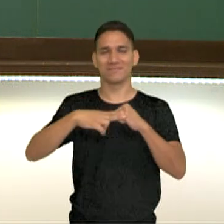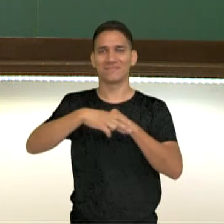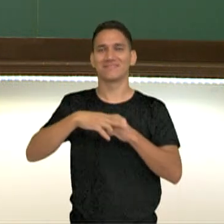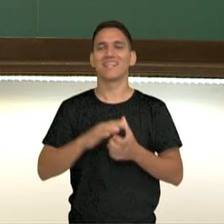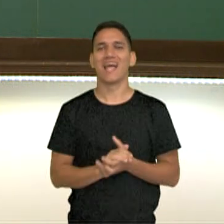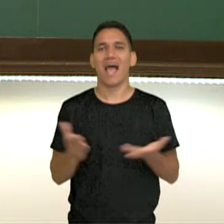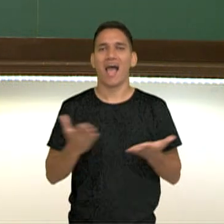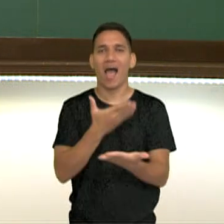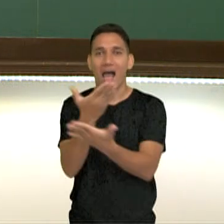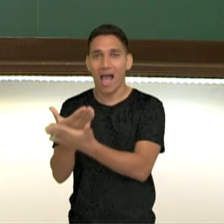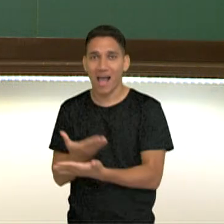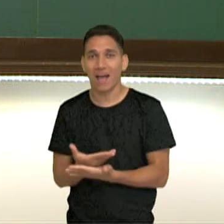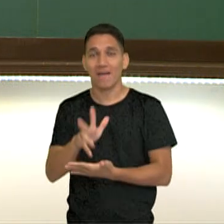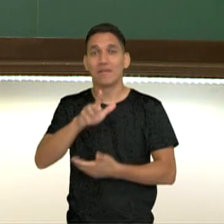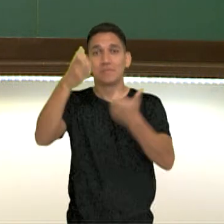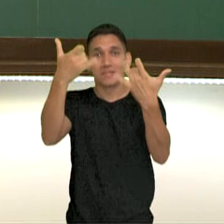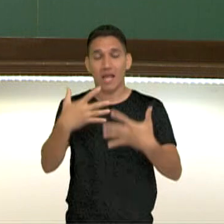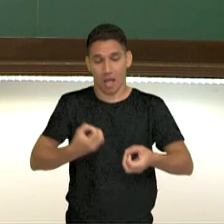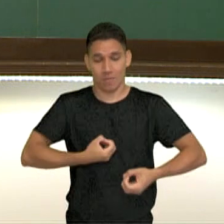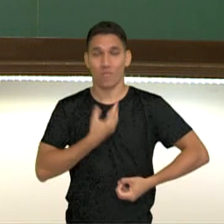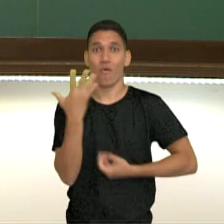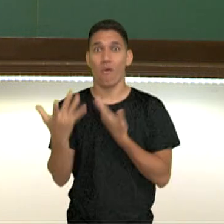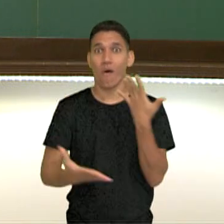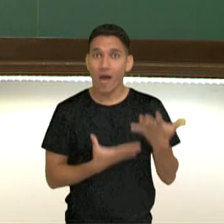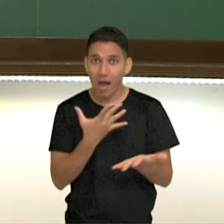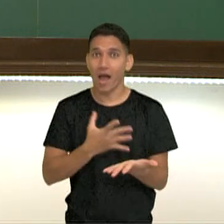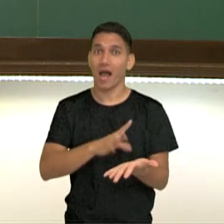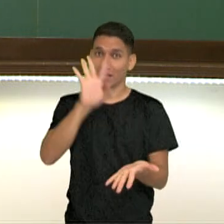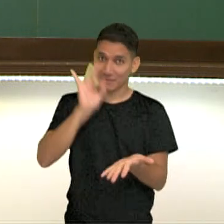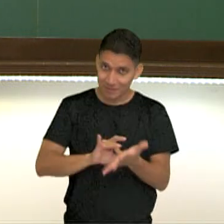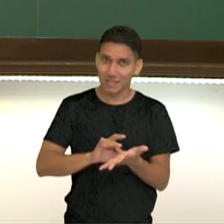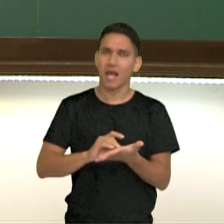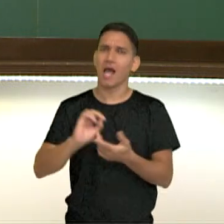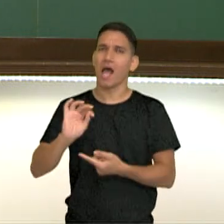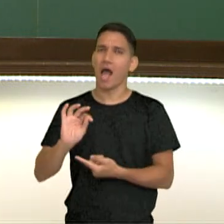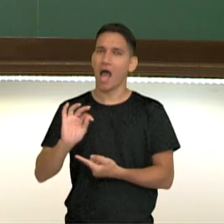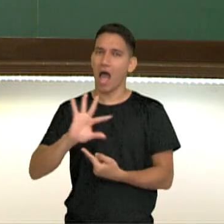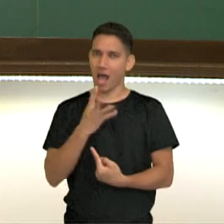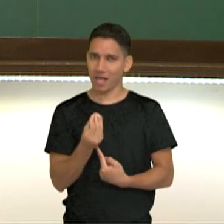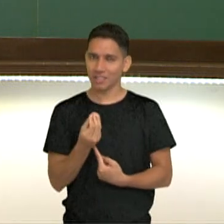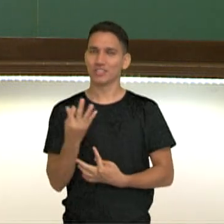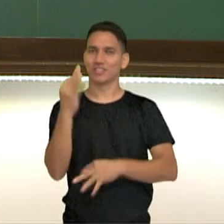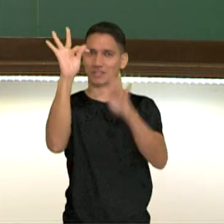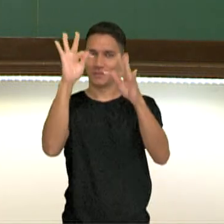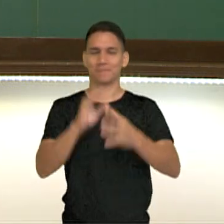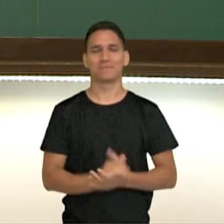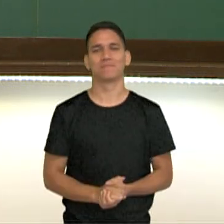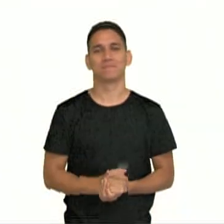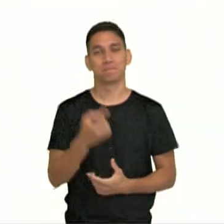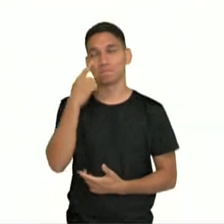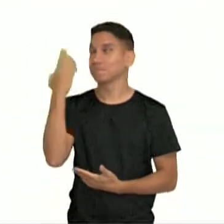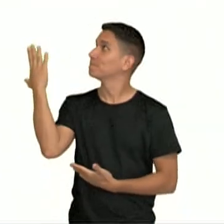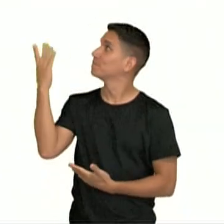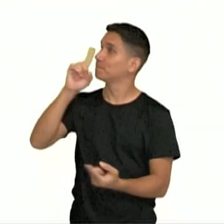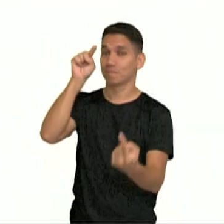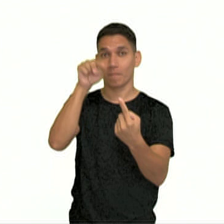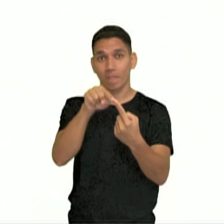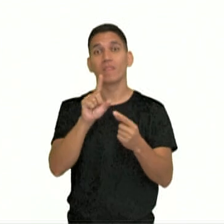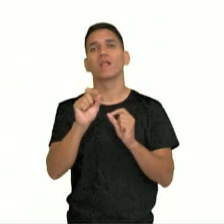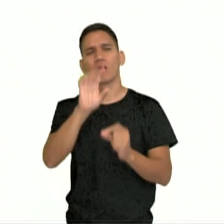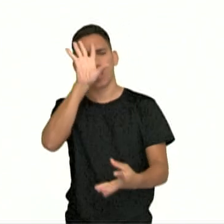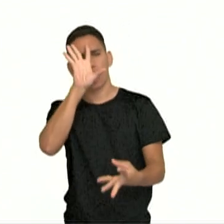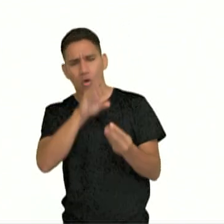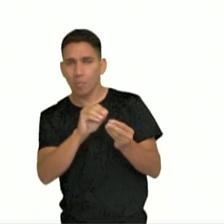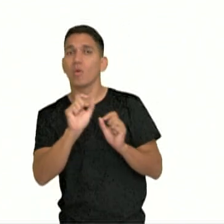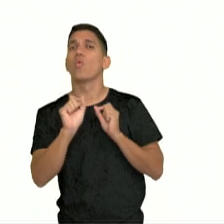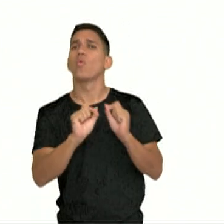nós iremos falar sobre poesia concreta e arte e tecnologia. Vem comigo! Como objetivo, iremos compreender